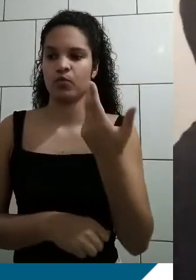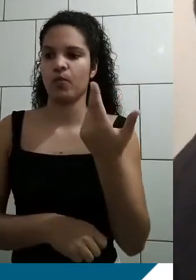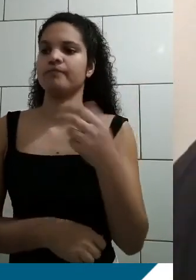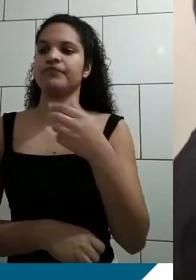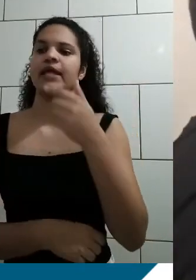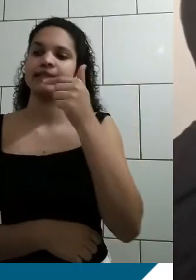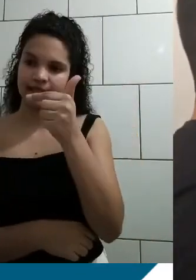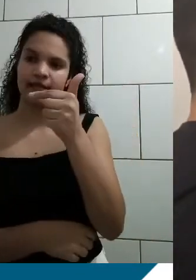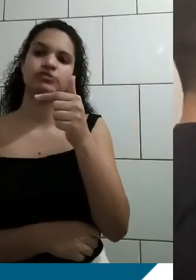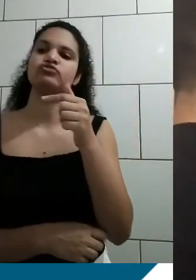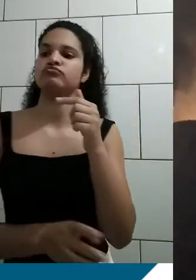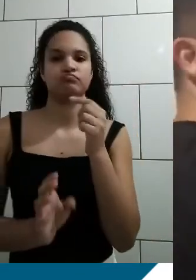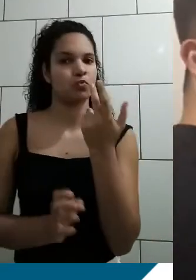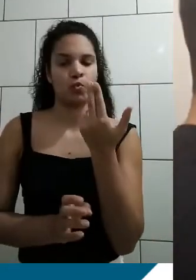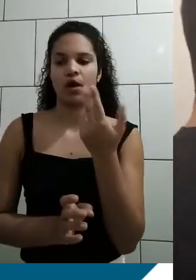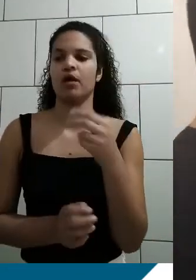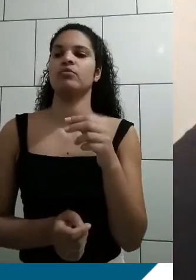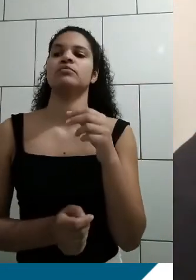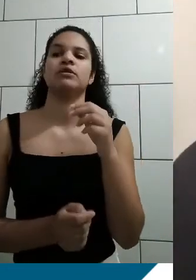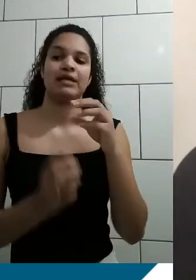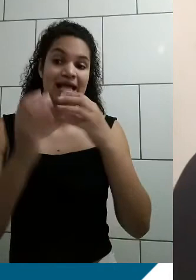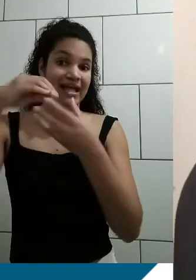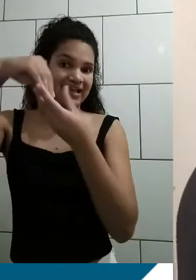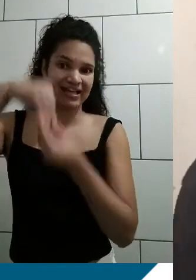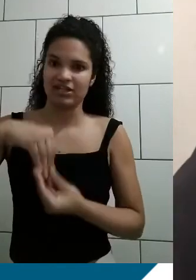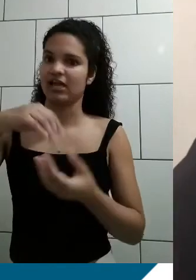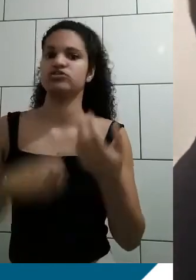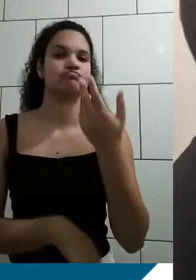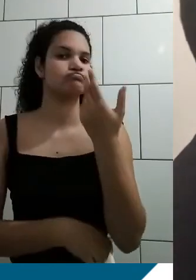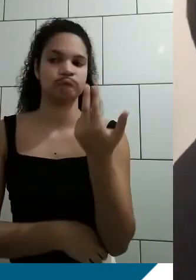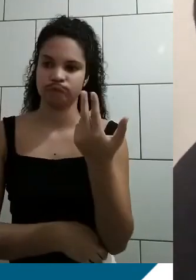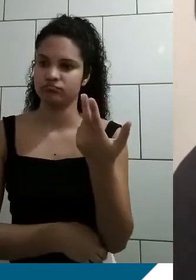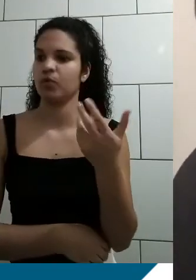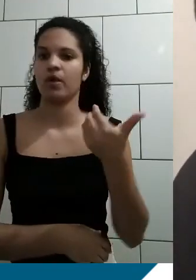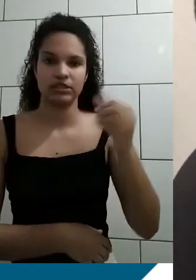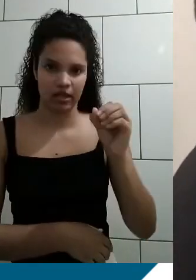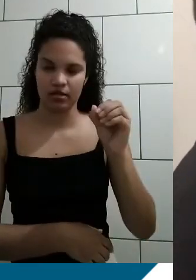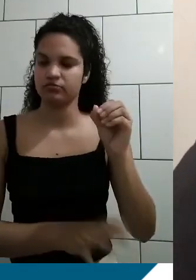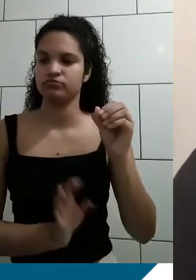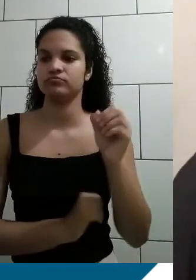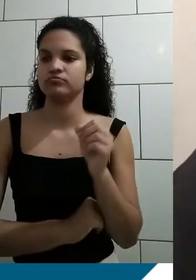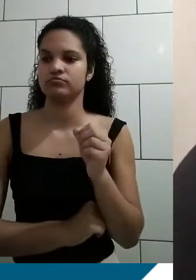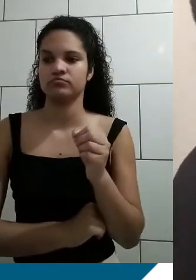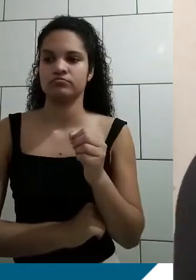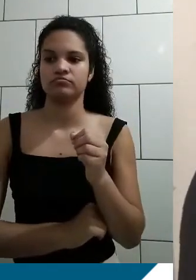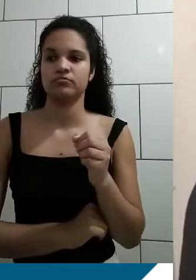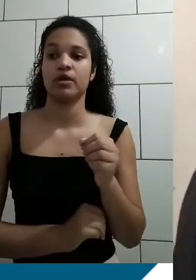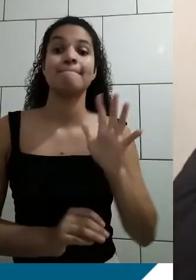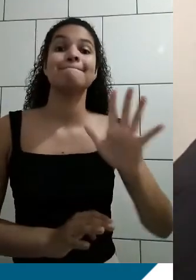altera para pequenas diferenças de altura, só que a altura agora é 10. Então 2 vezes 10 vai dar 20, vezes